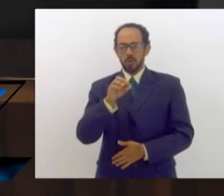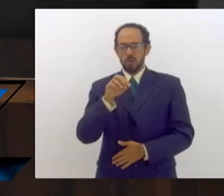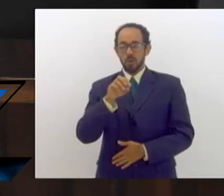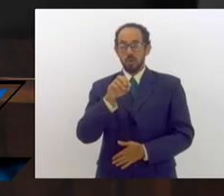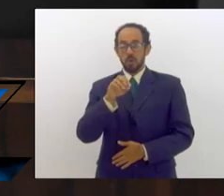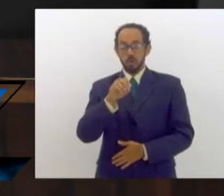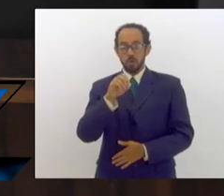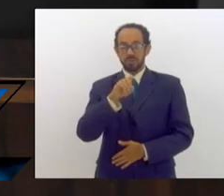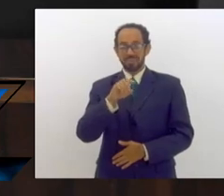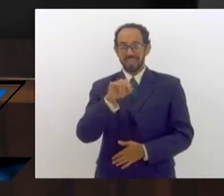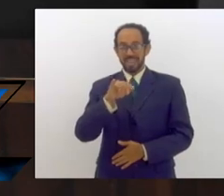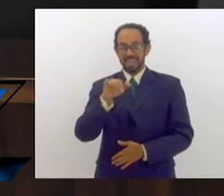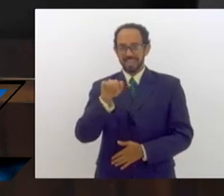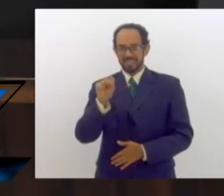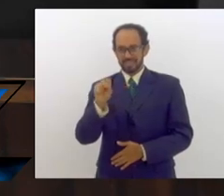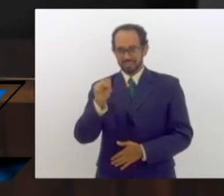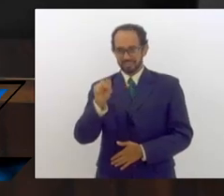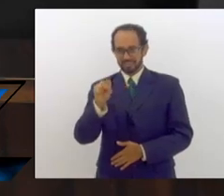Oseias